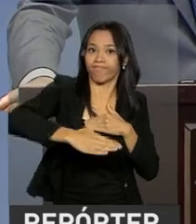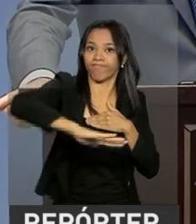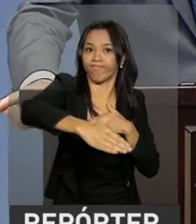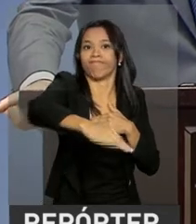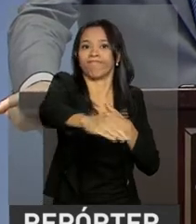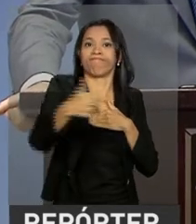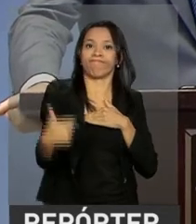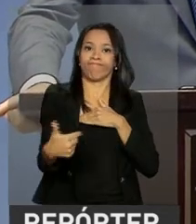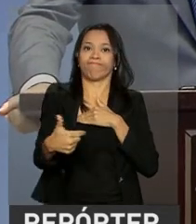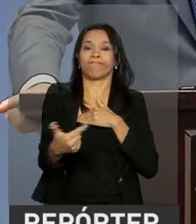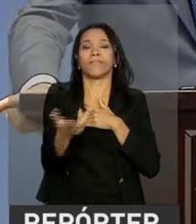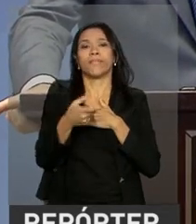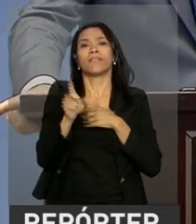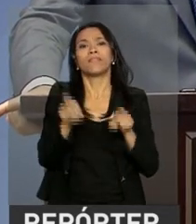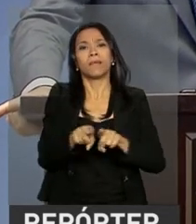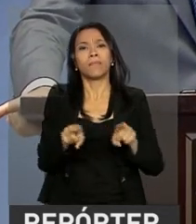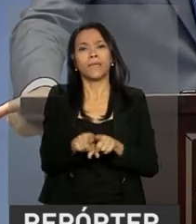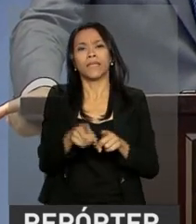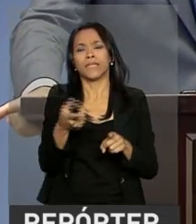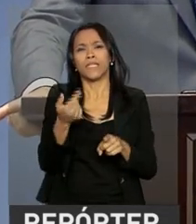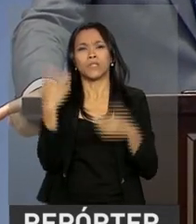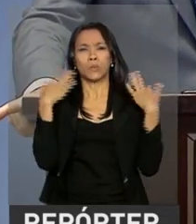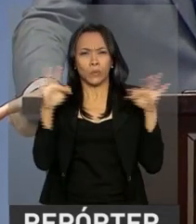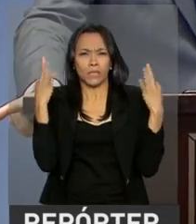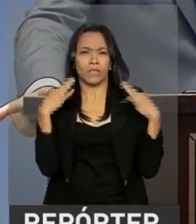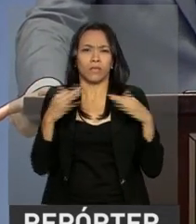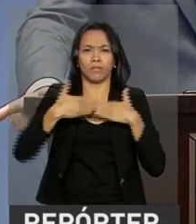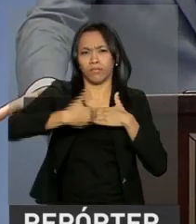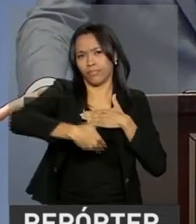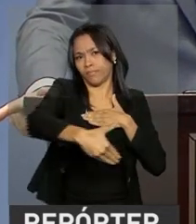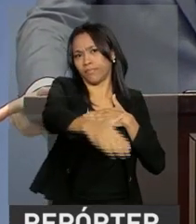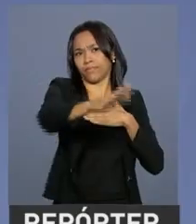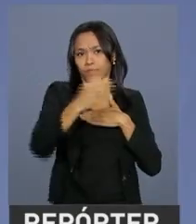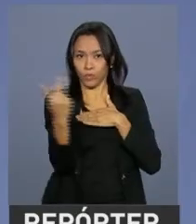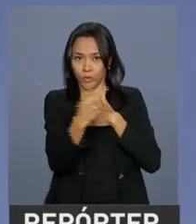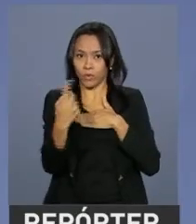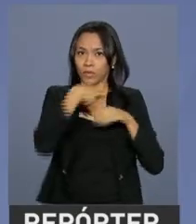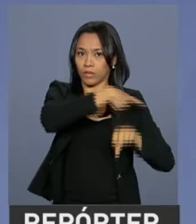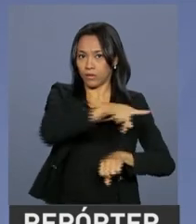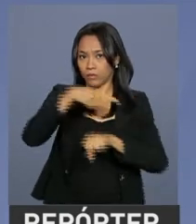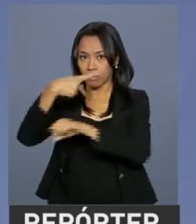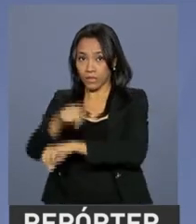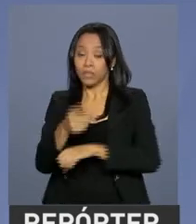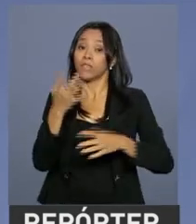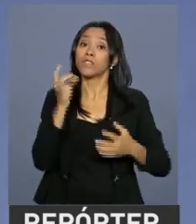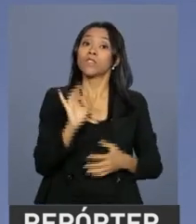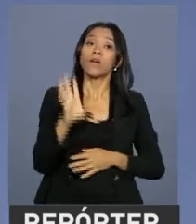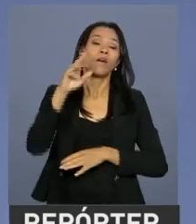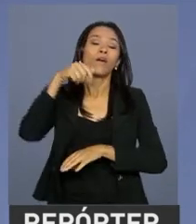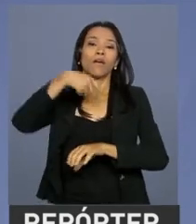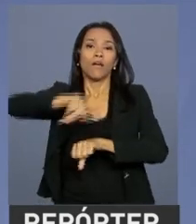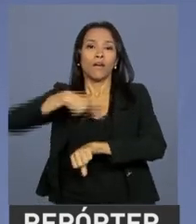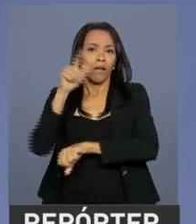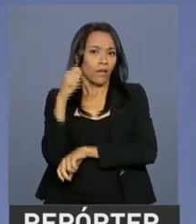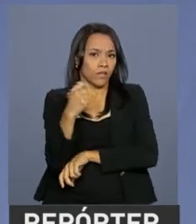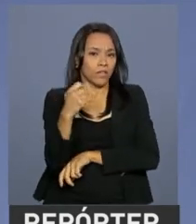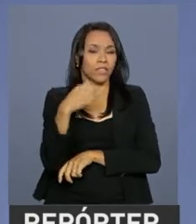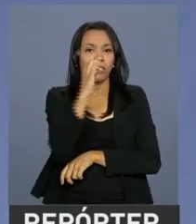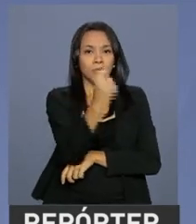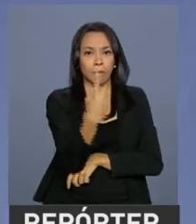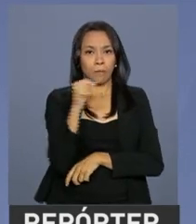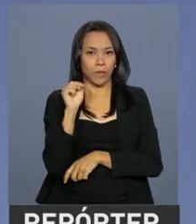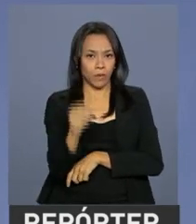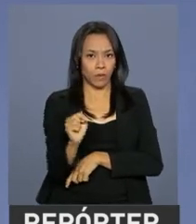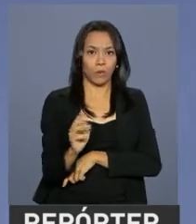possibilitar a exploração de turismo nas águas dos dois países apenas a argentina possui 1.200